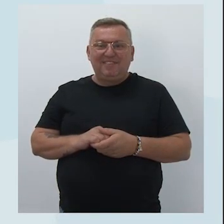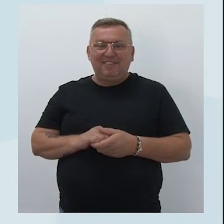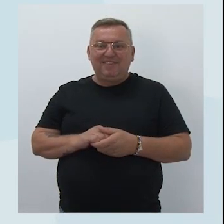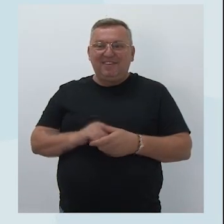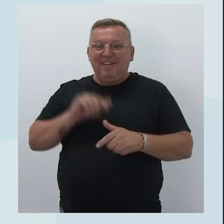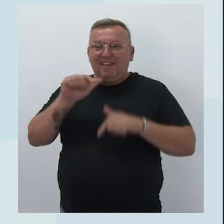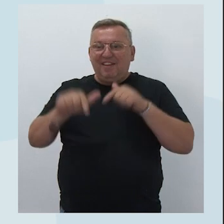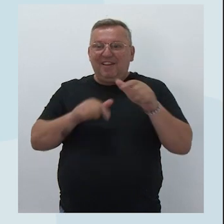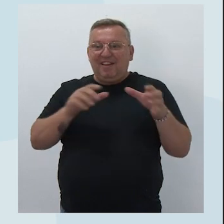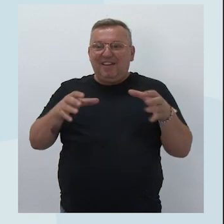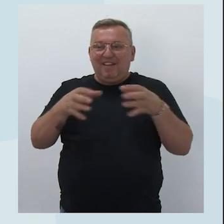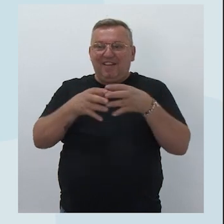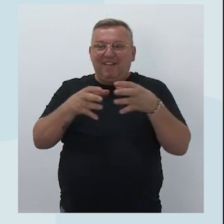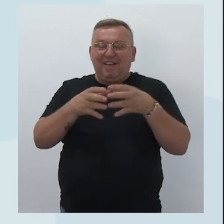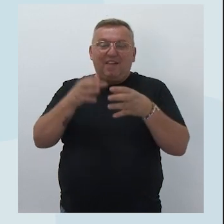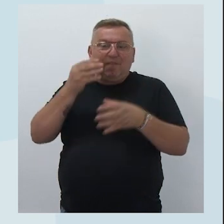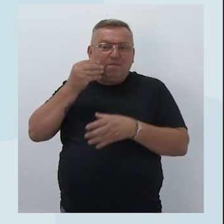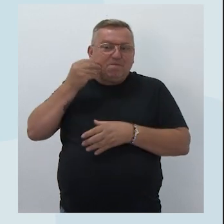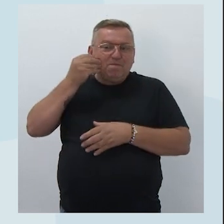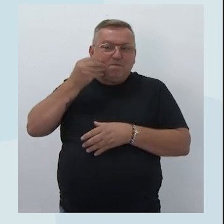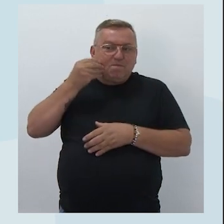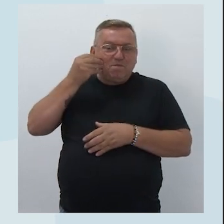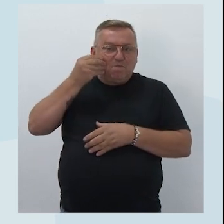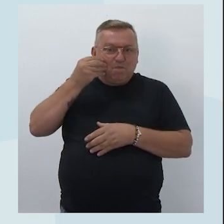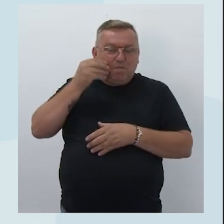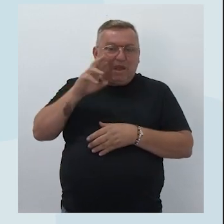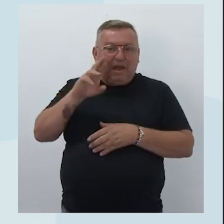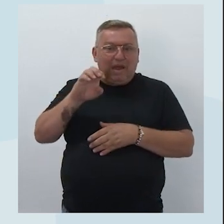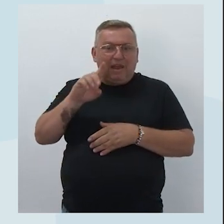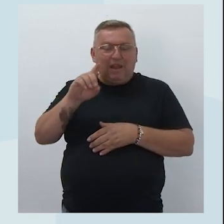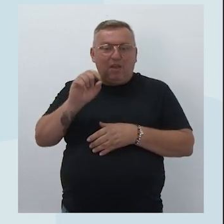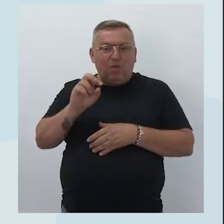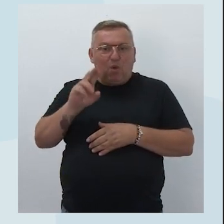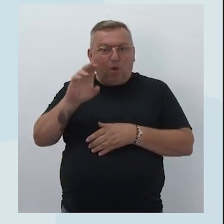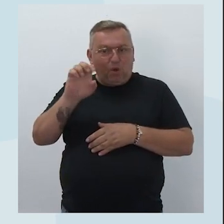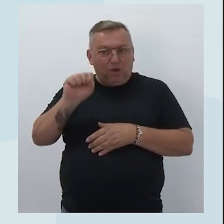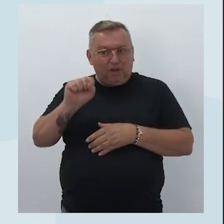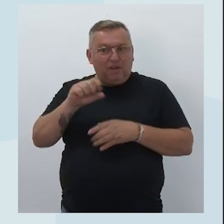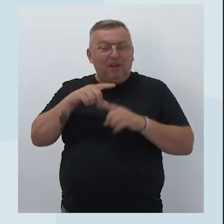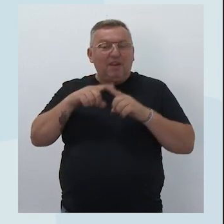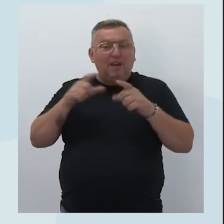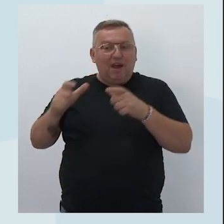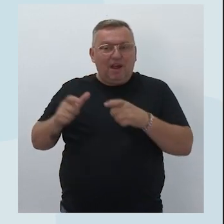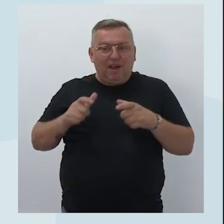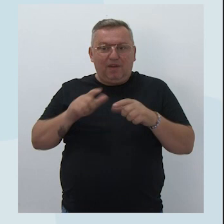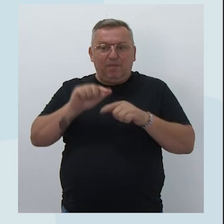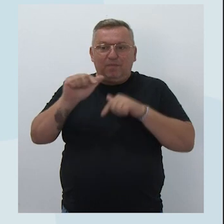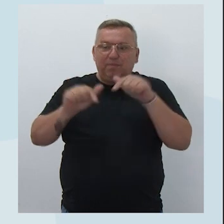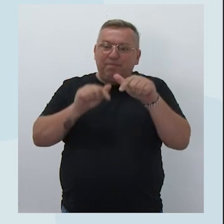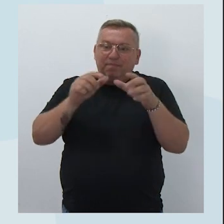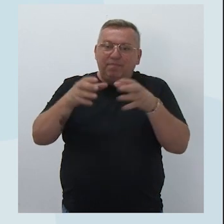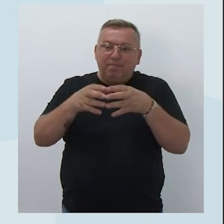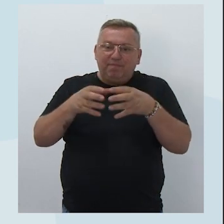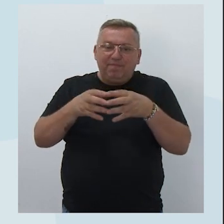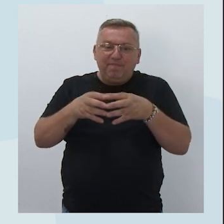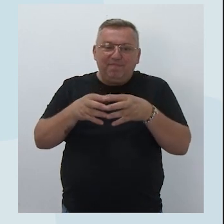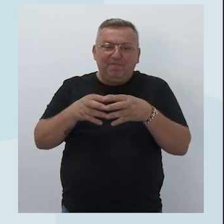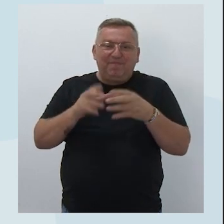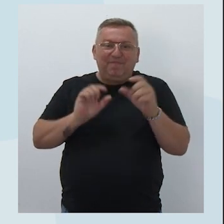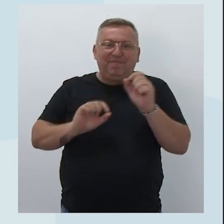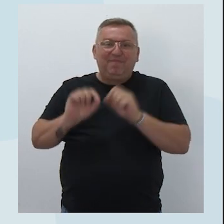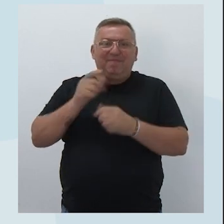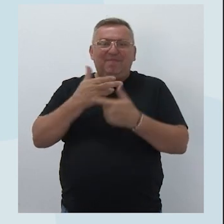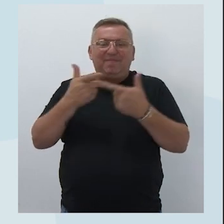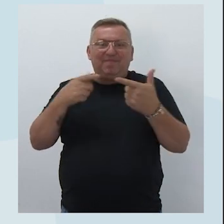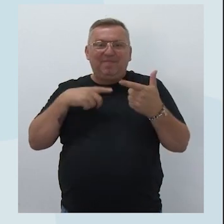Trabalho em grupo, a experiência dos redatores da área. Bom, para o trabalho em grupo, né, uma coisa